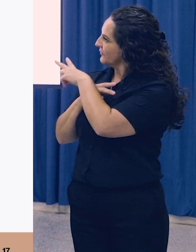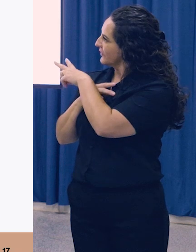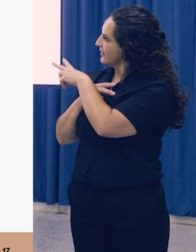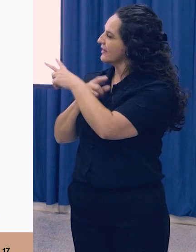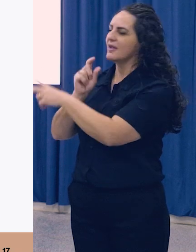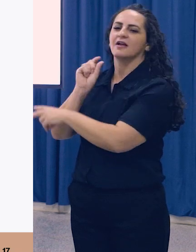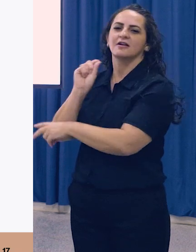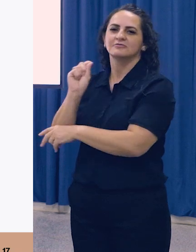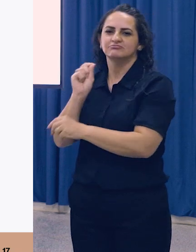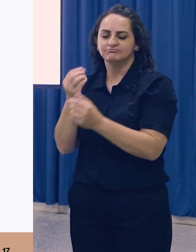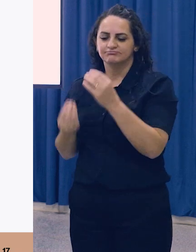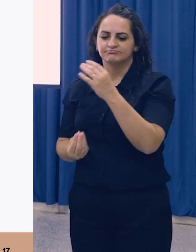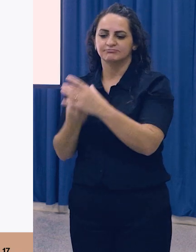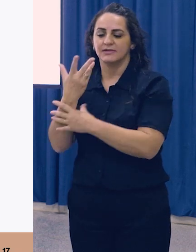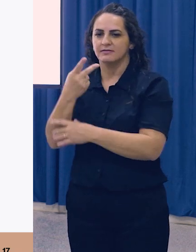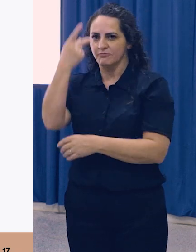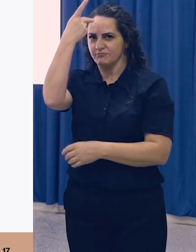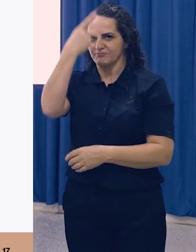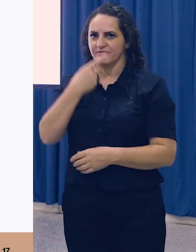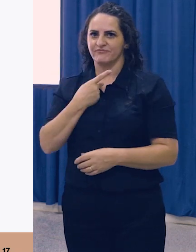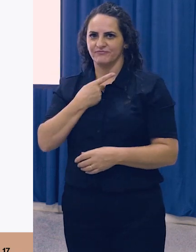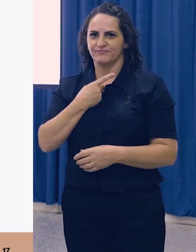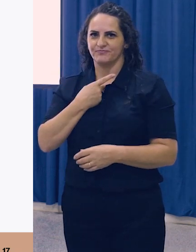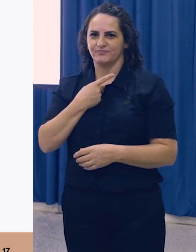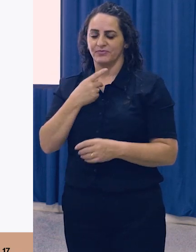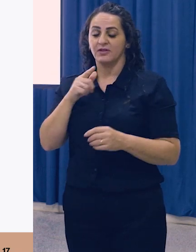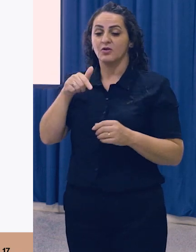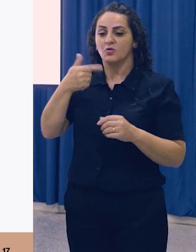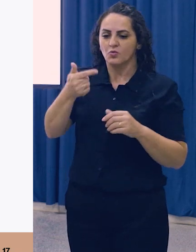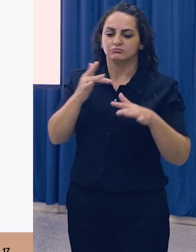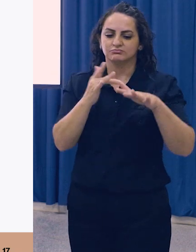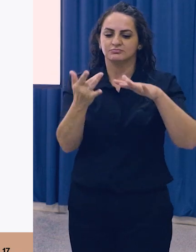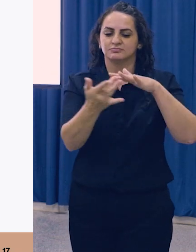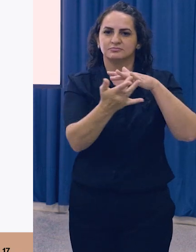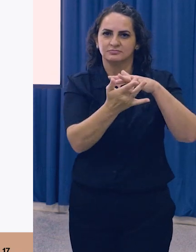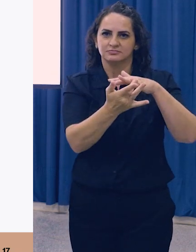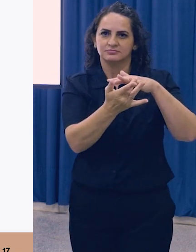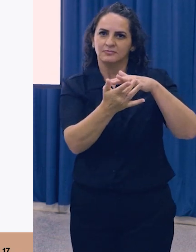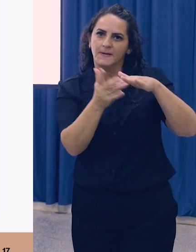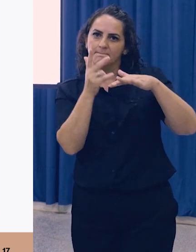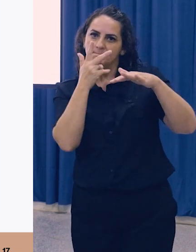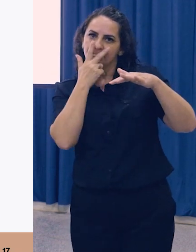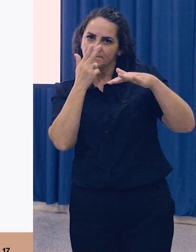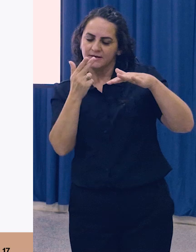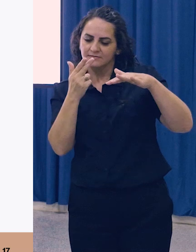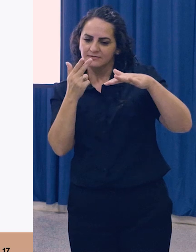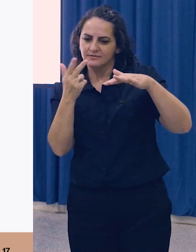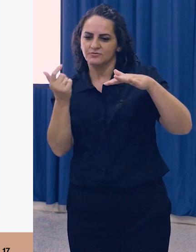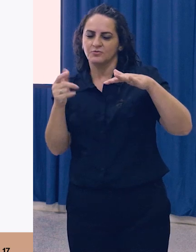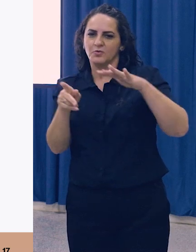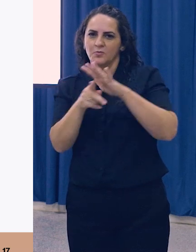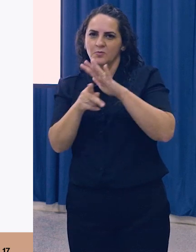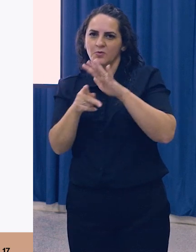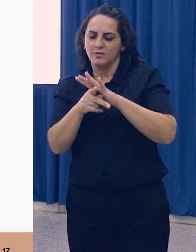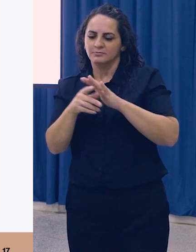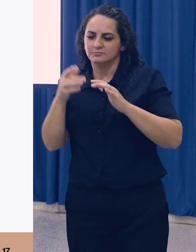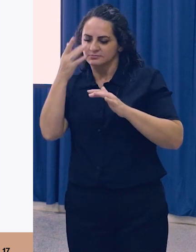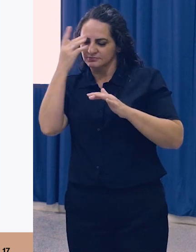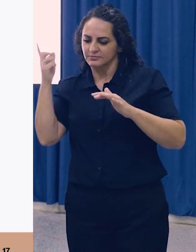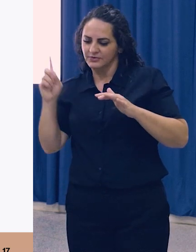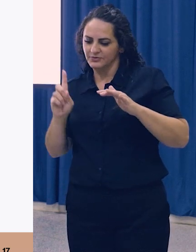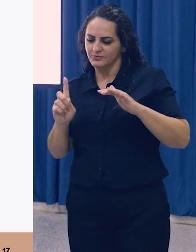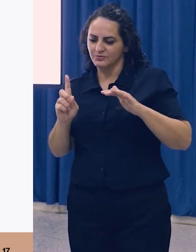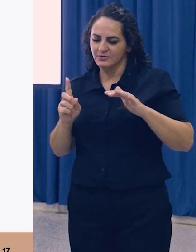são criação de perfis em outras redes sociais, como se fosse a personagem existindo no mundo real. Isso foi bem